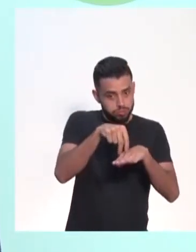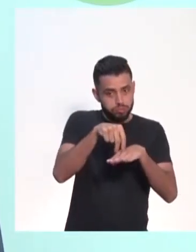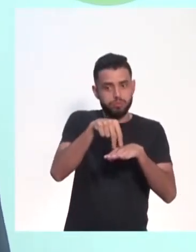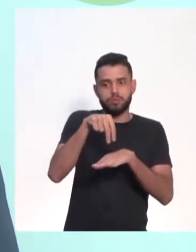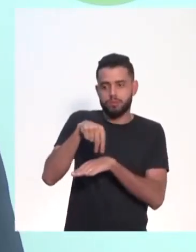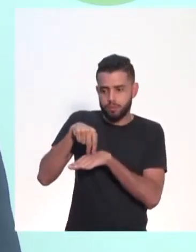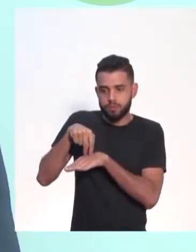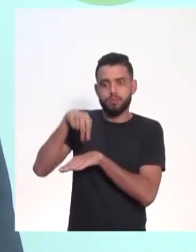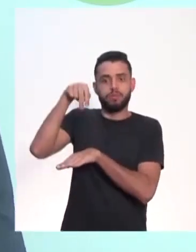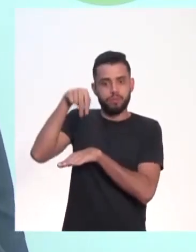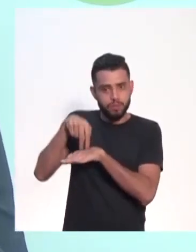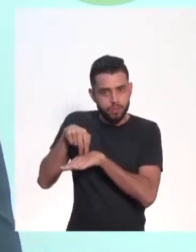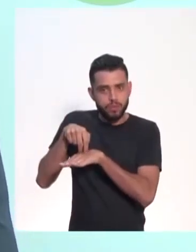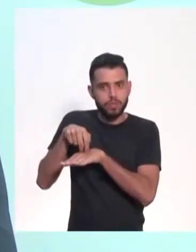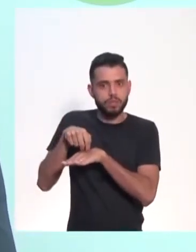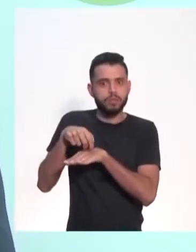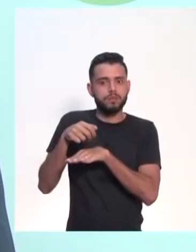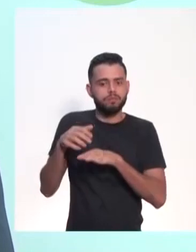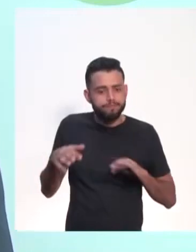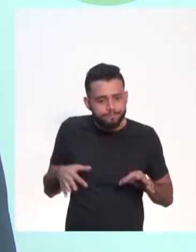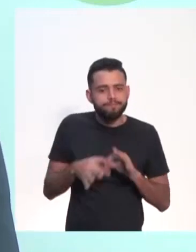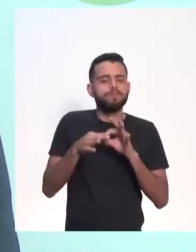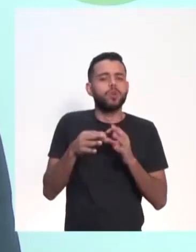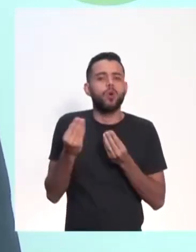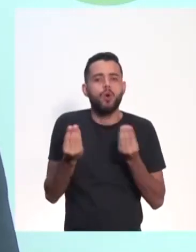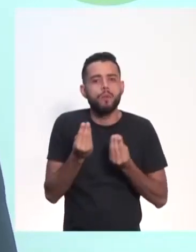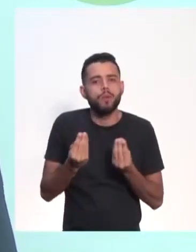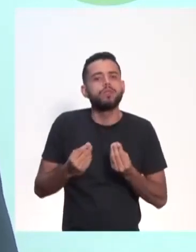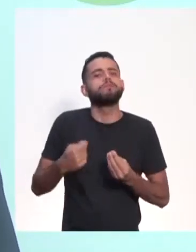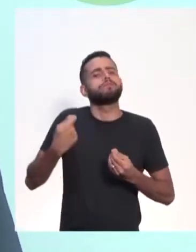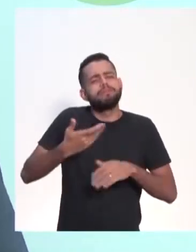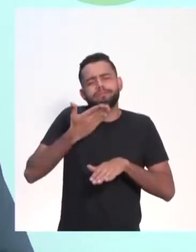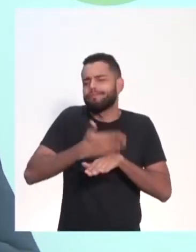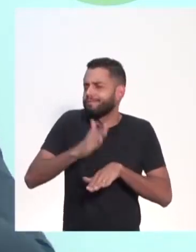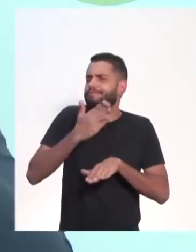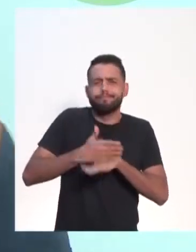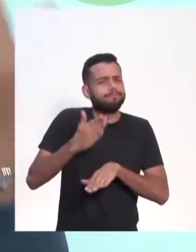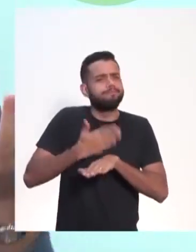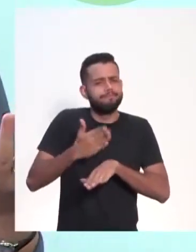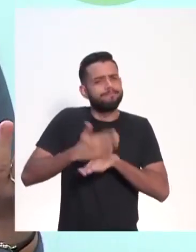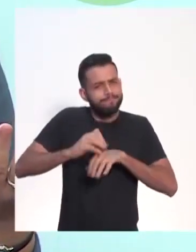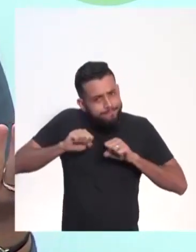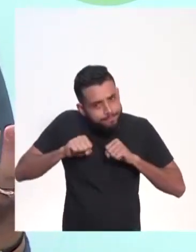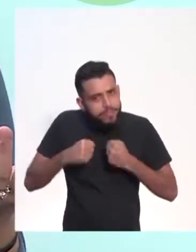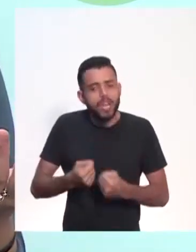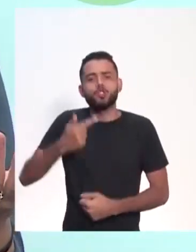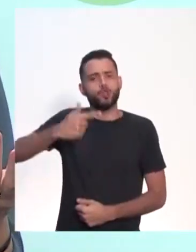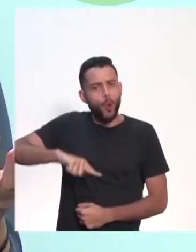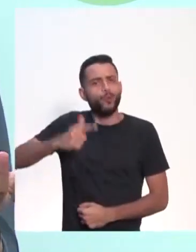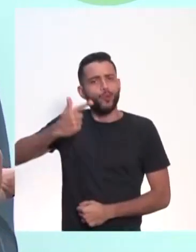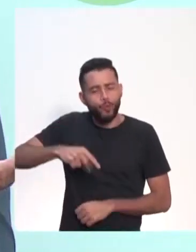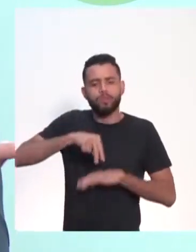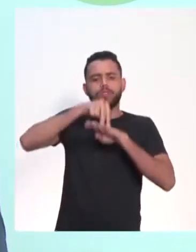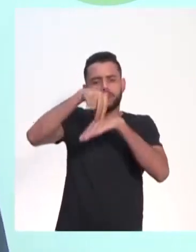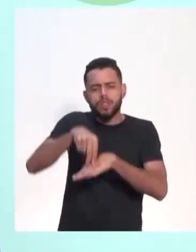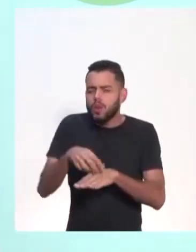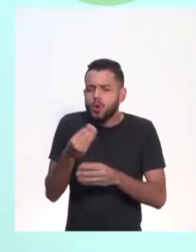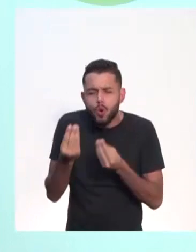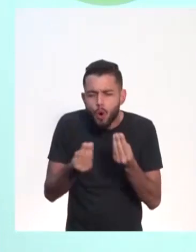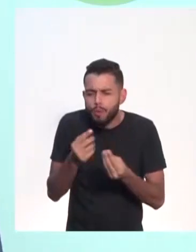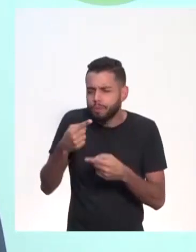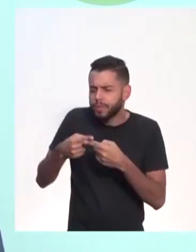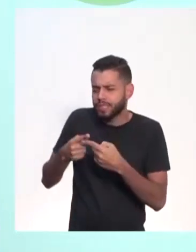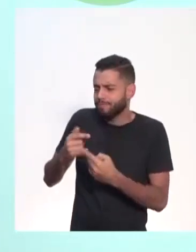em seguida, colocar muito esforço, fazer repetições, entender por que dessa vez a manobra não deu certo e por que da